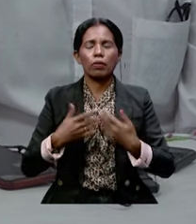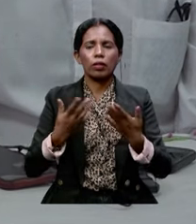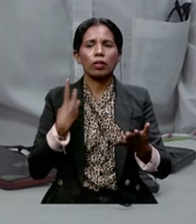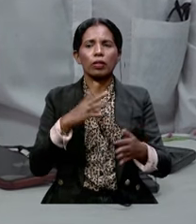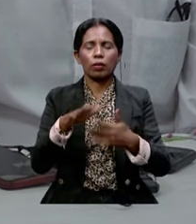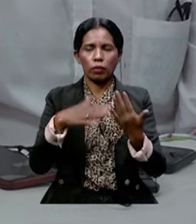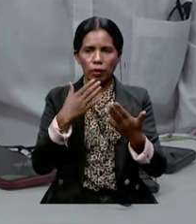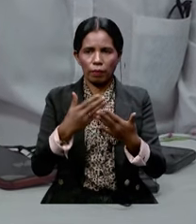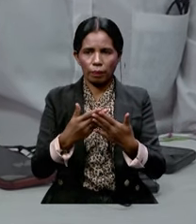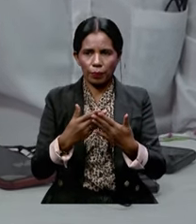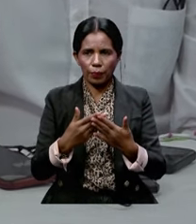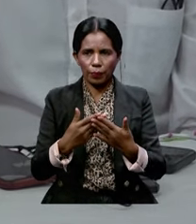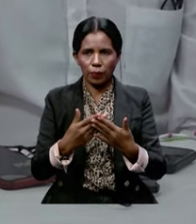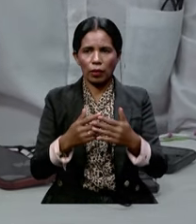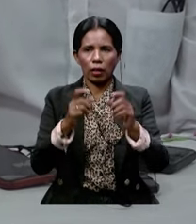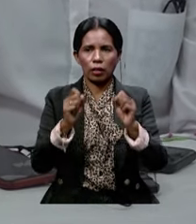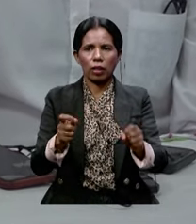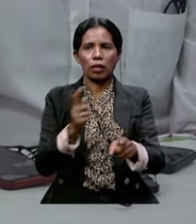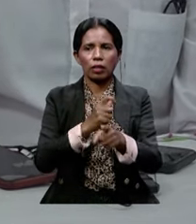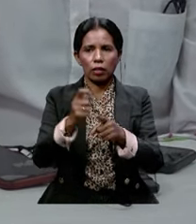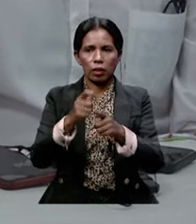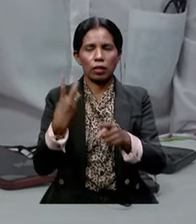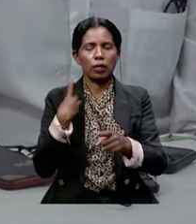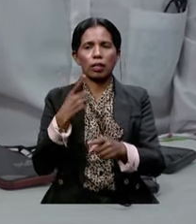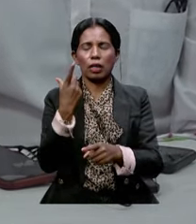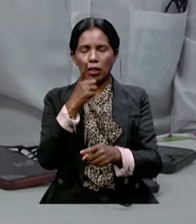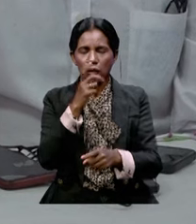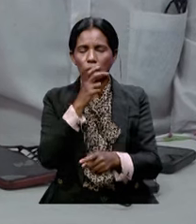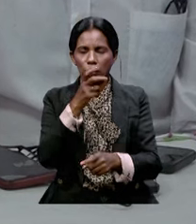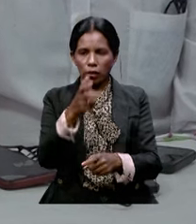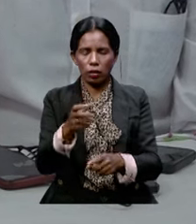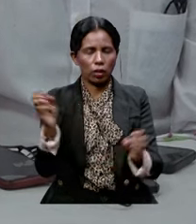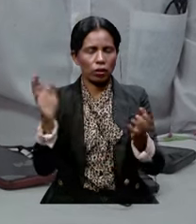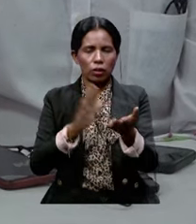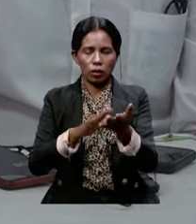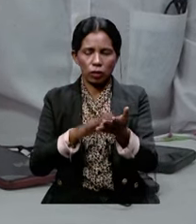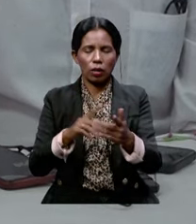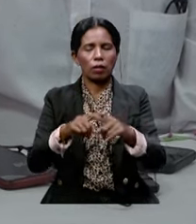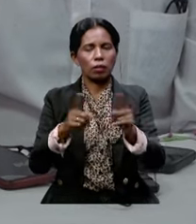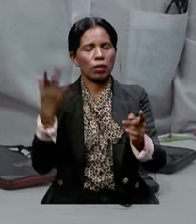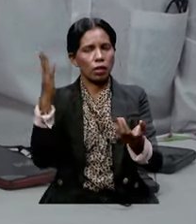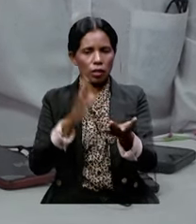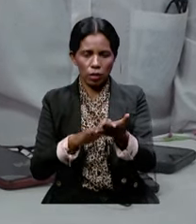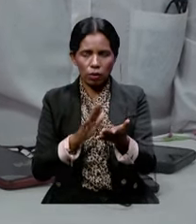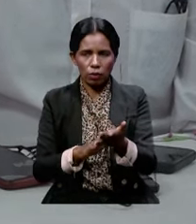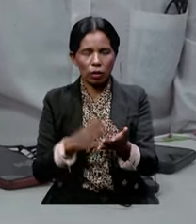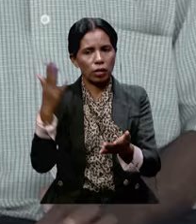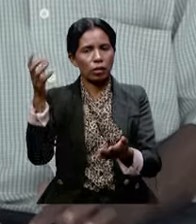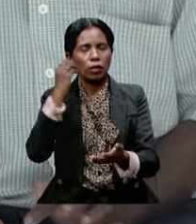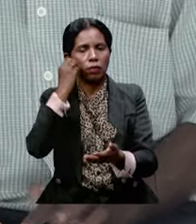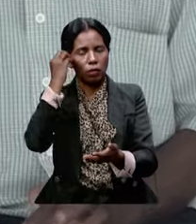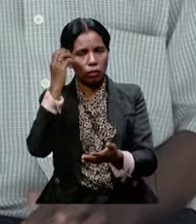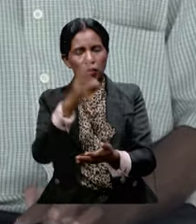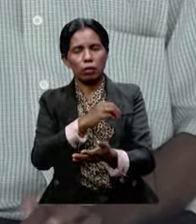itahoto, tem que prática e tem lia em português. E lá os escola larandês, mas bem, e a escola. Iha uma